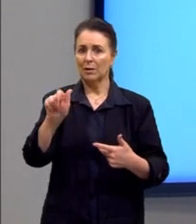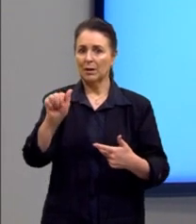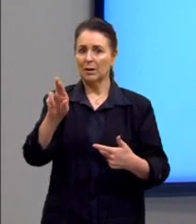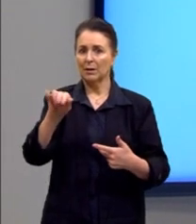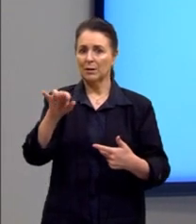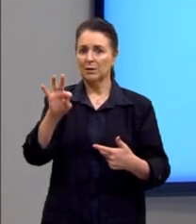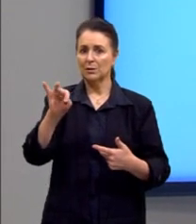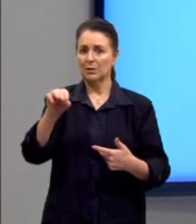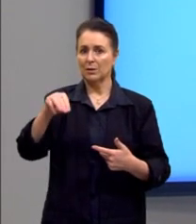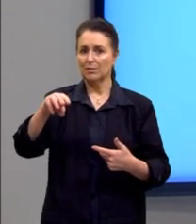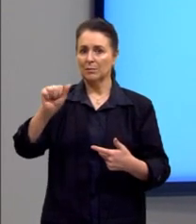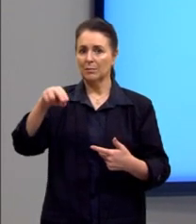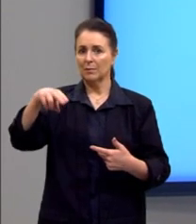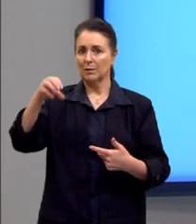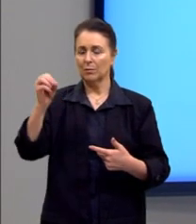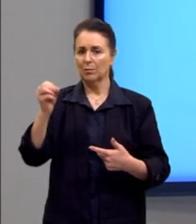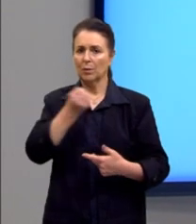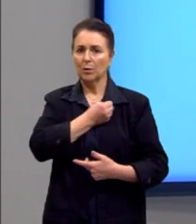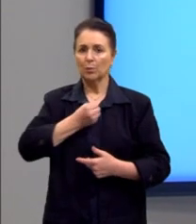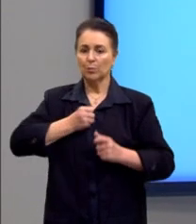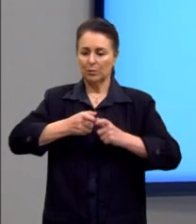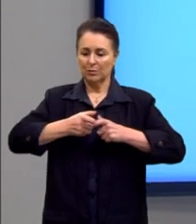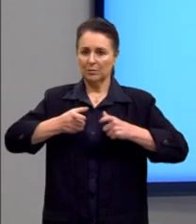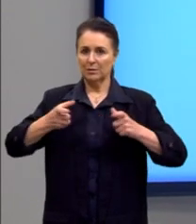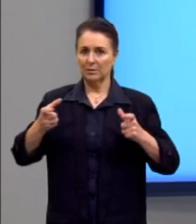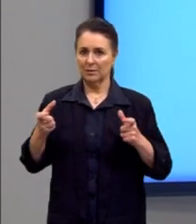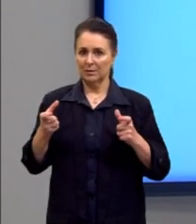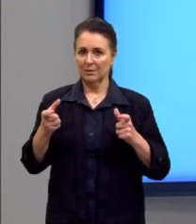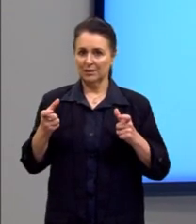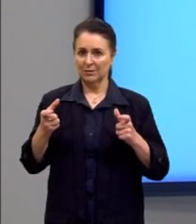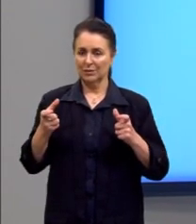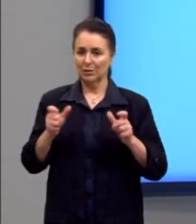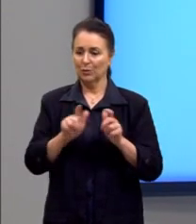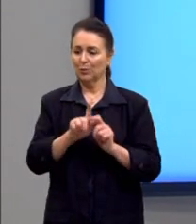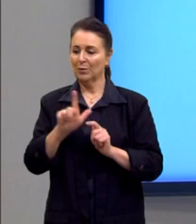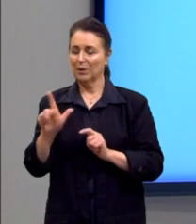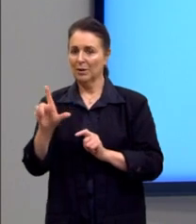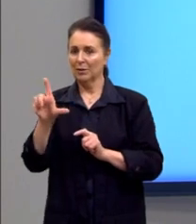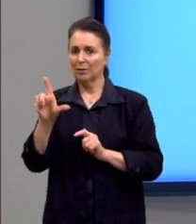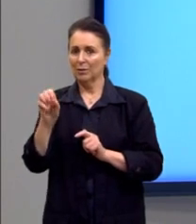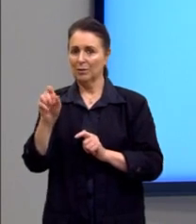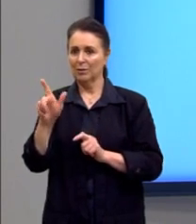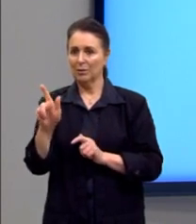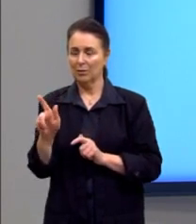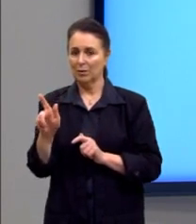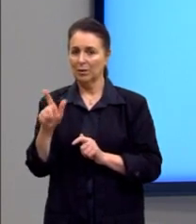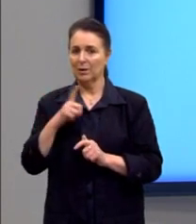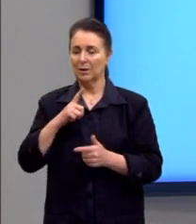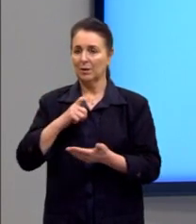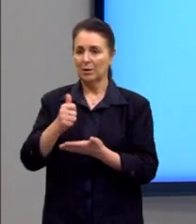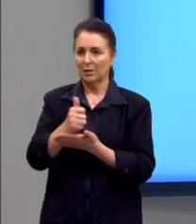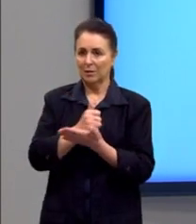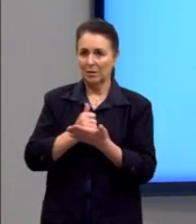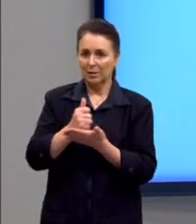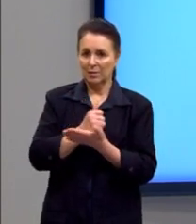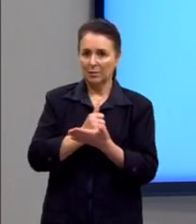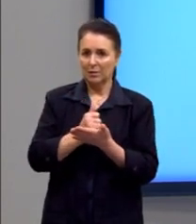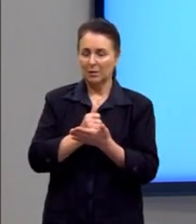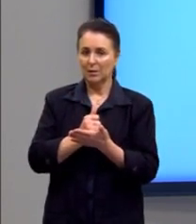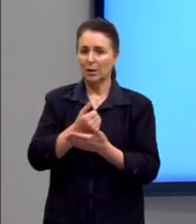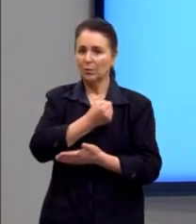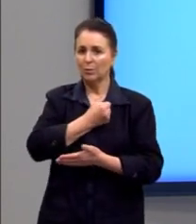que é o número grandão que aparece do ladinho do log e nós temos a nossa base a base é um número